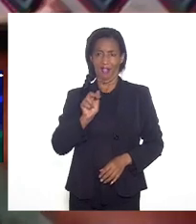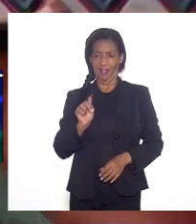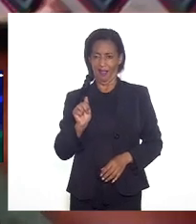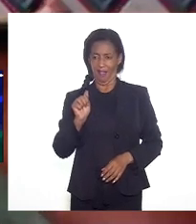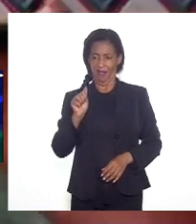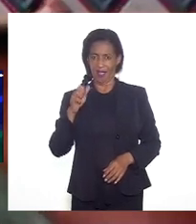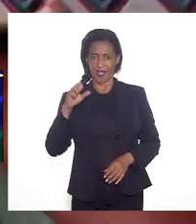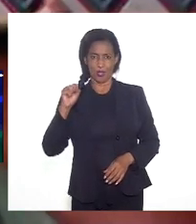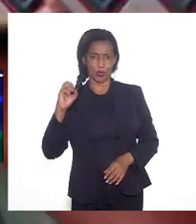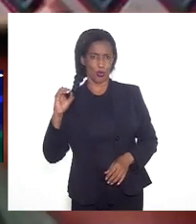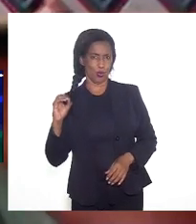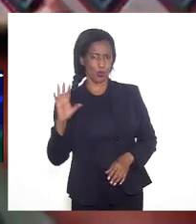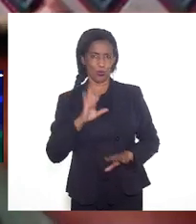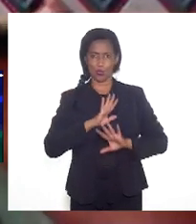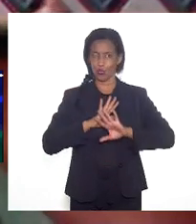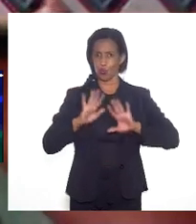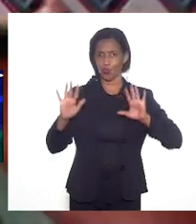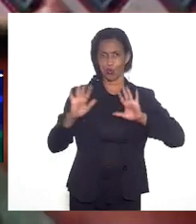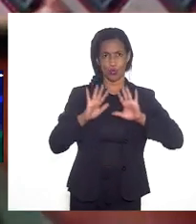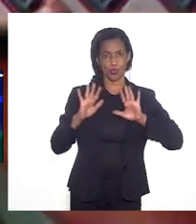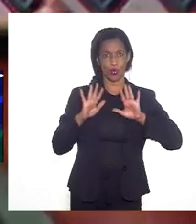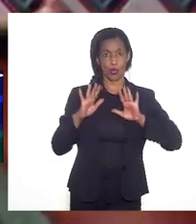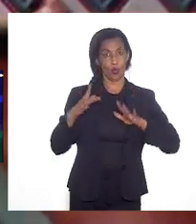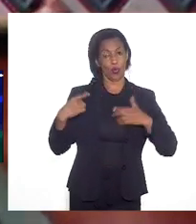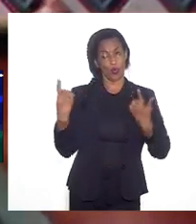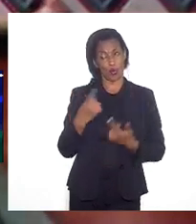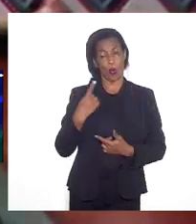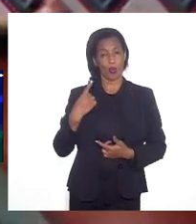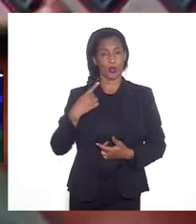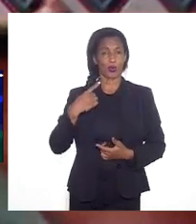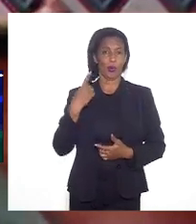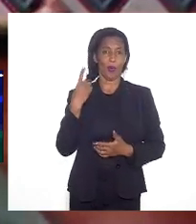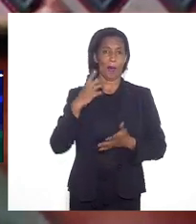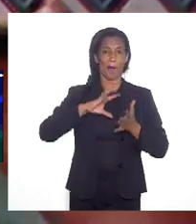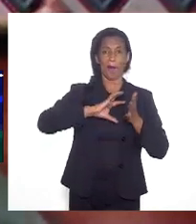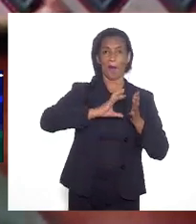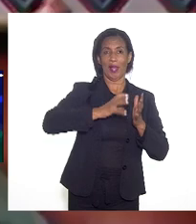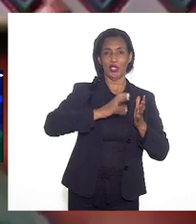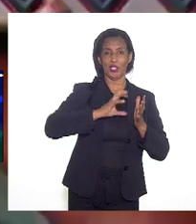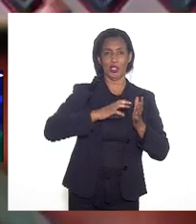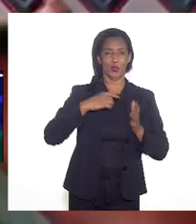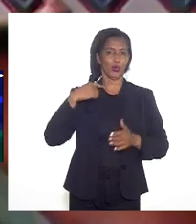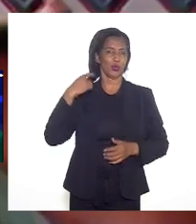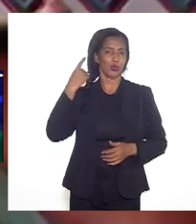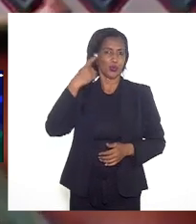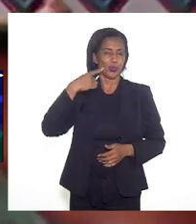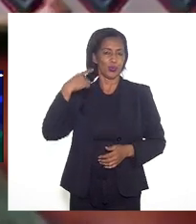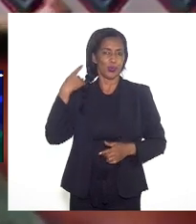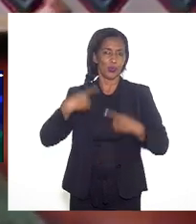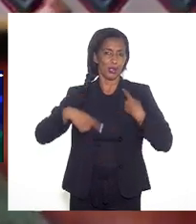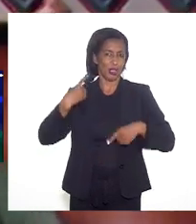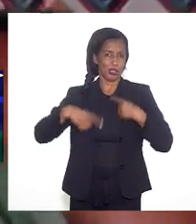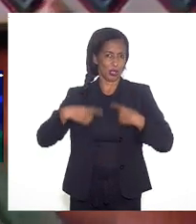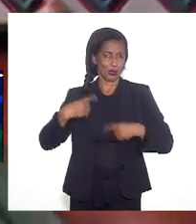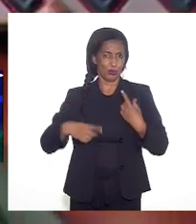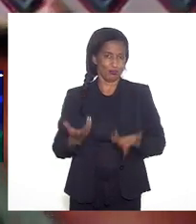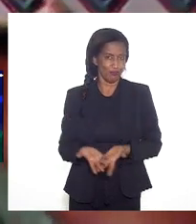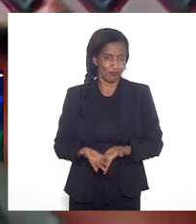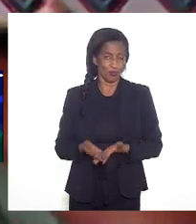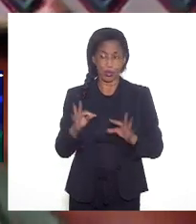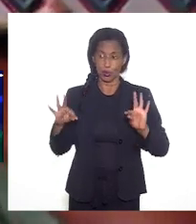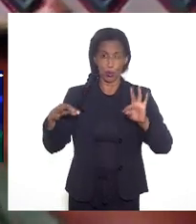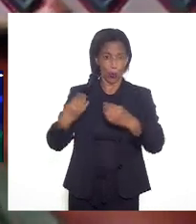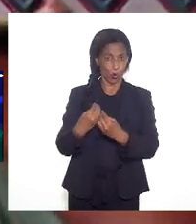e sim, estamos em partidos políticos, ocupando a Assembleia Legislativa do Estado do Rio de Janeiro. Todos e